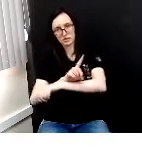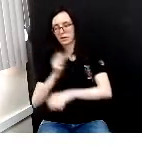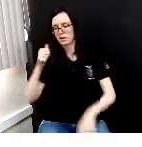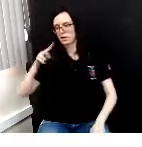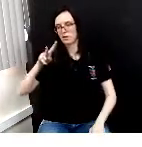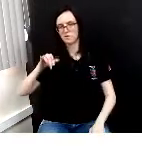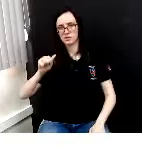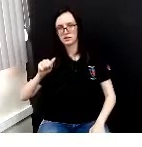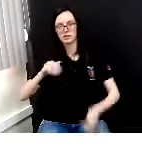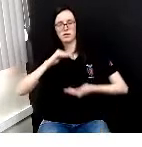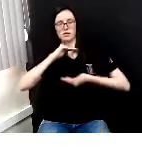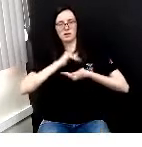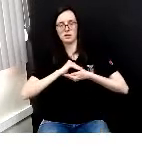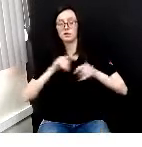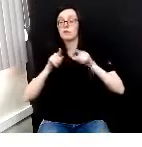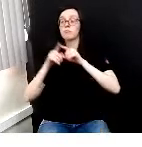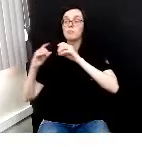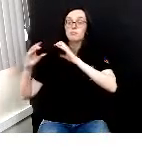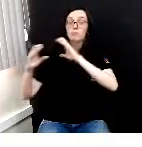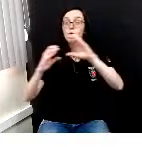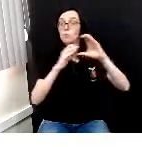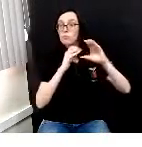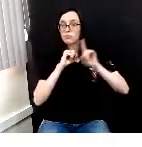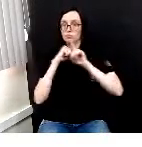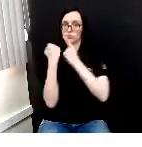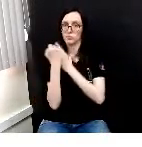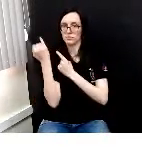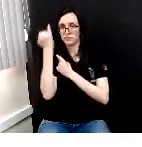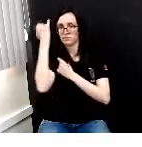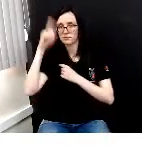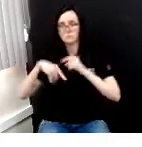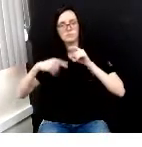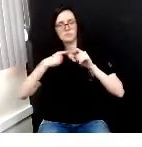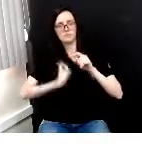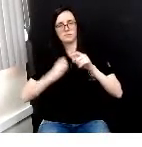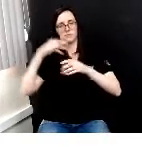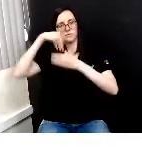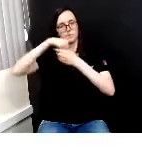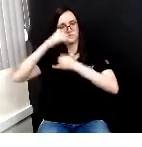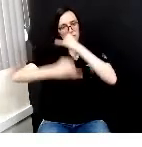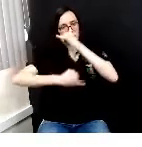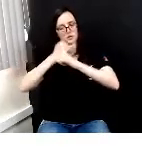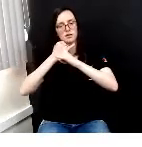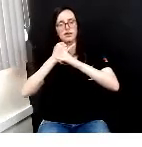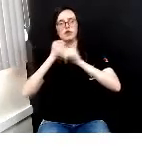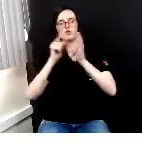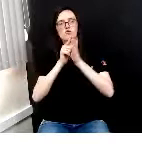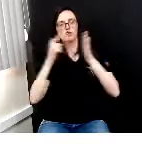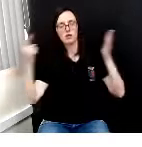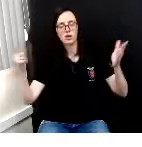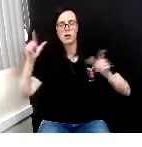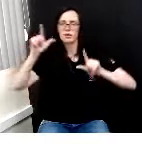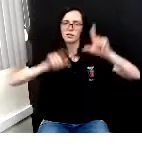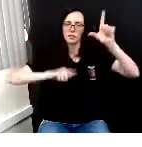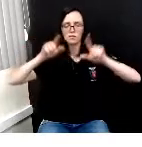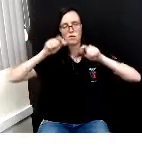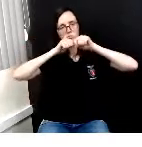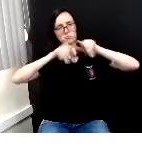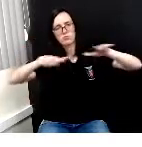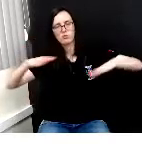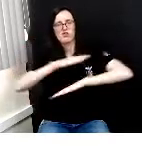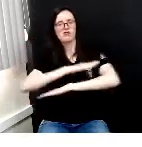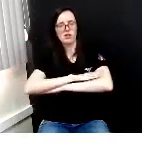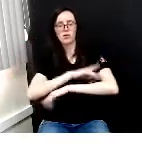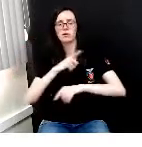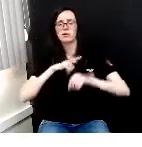Defesa Civil, a comunicação social por meio das mídias digitais, jornais, TVs, levando a informação